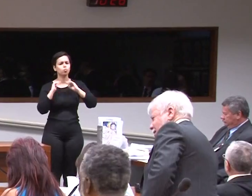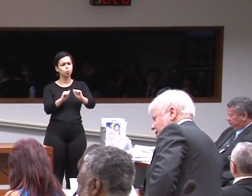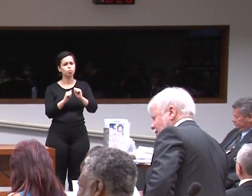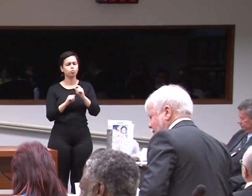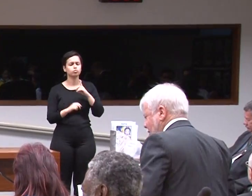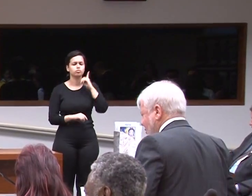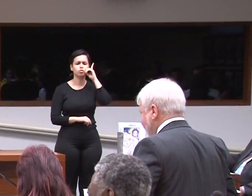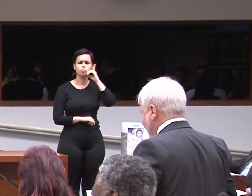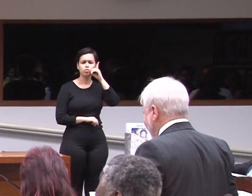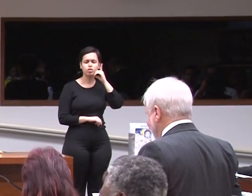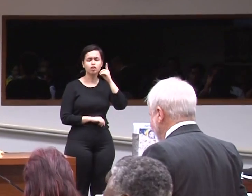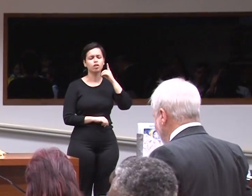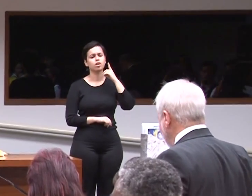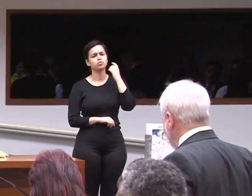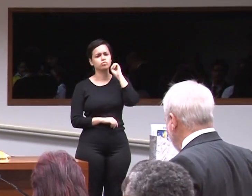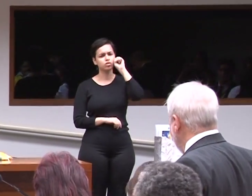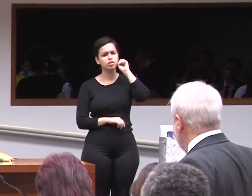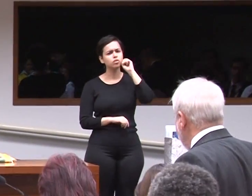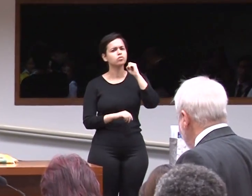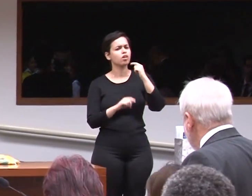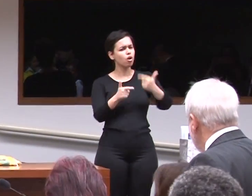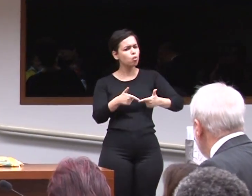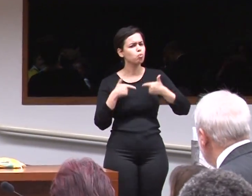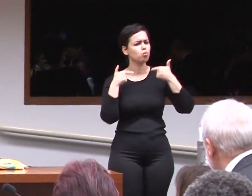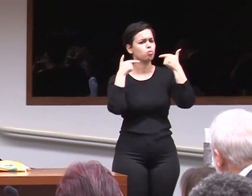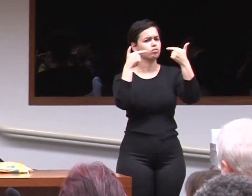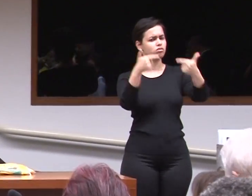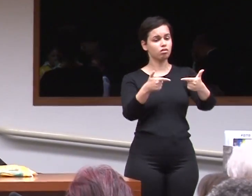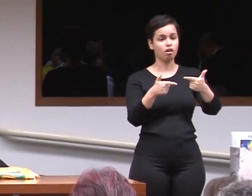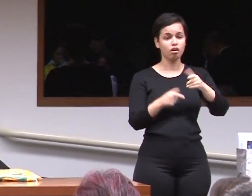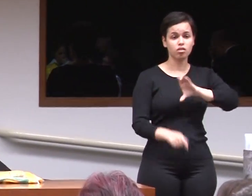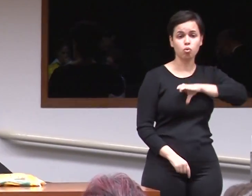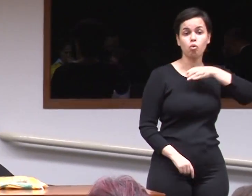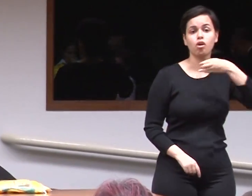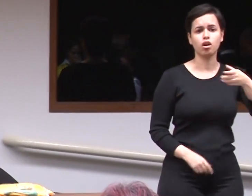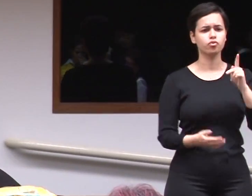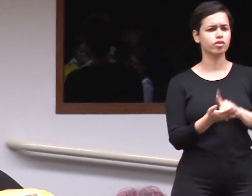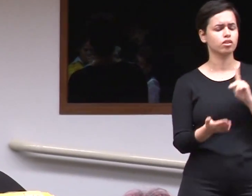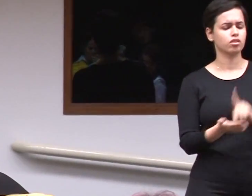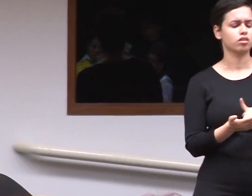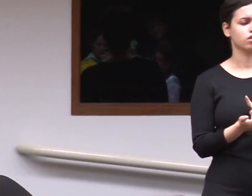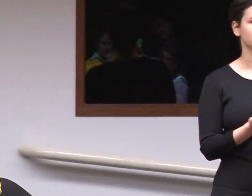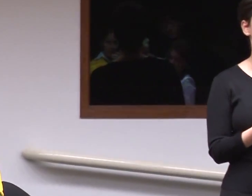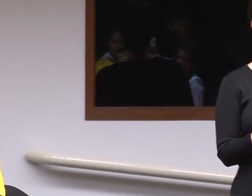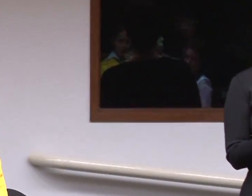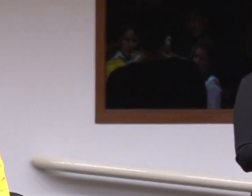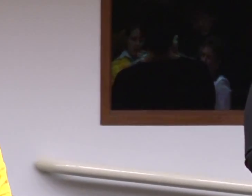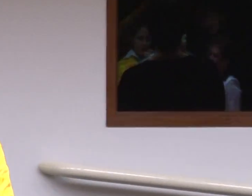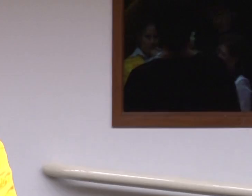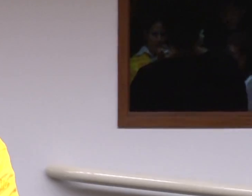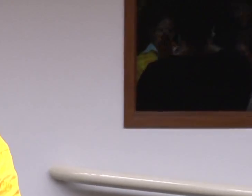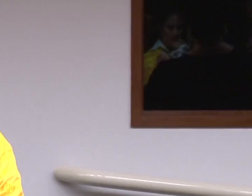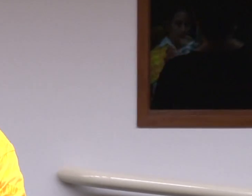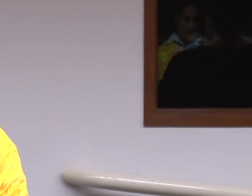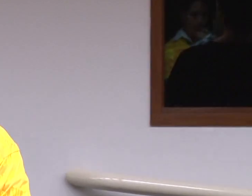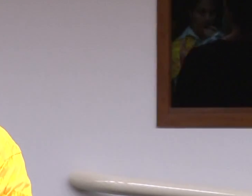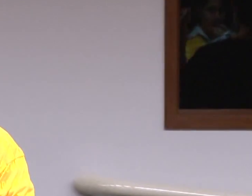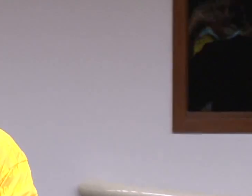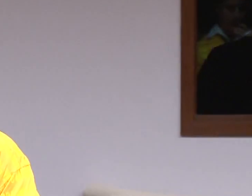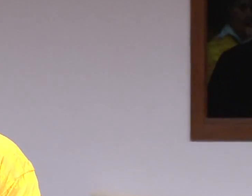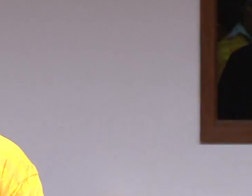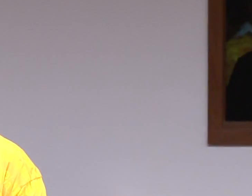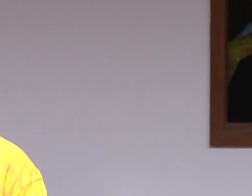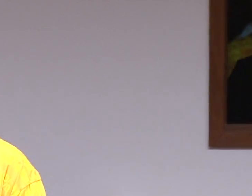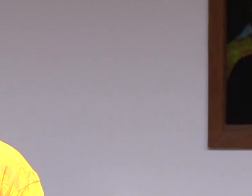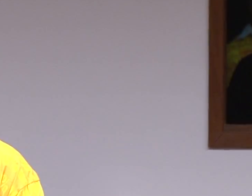Educação. O presidente da Confederação Nacional dos Trabalhadores em Educação, Roberto Leão, acha esse apoio importante,